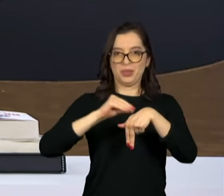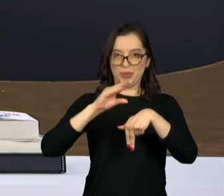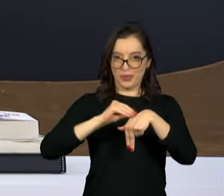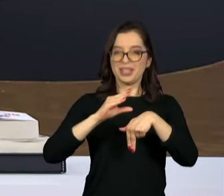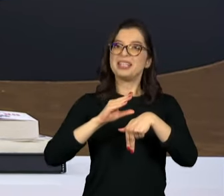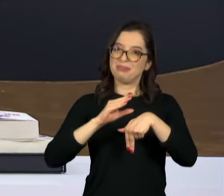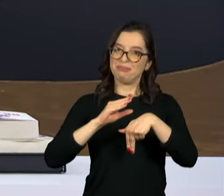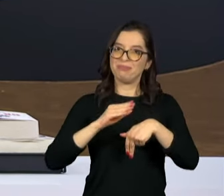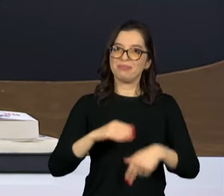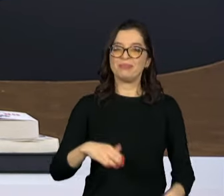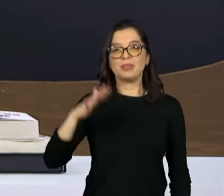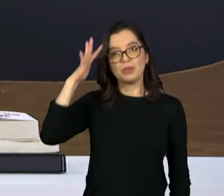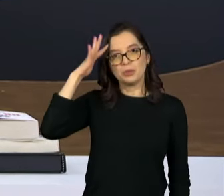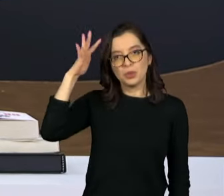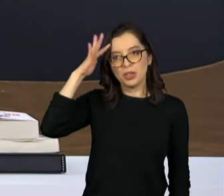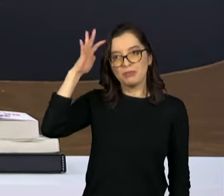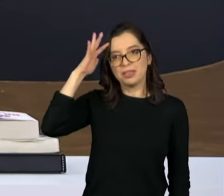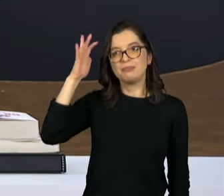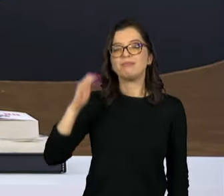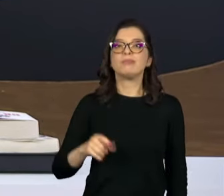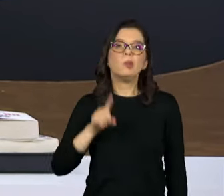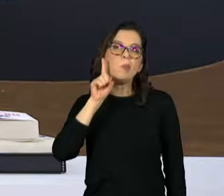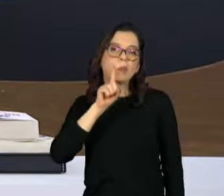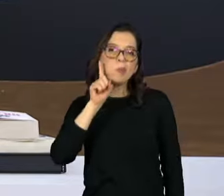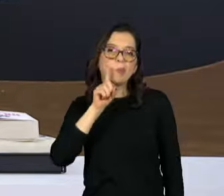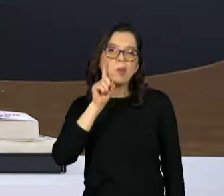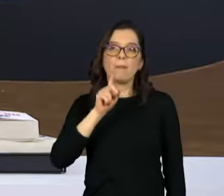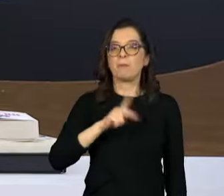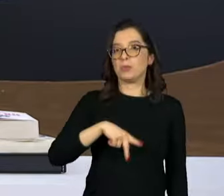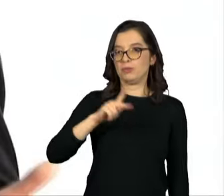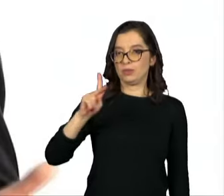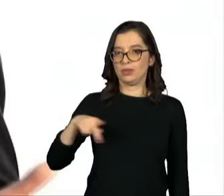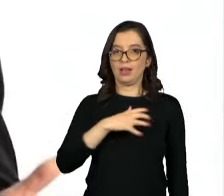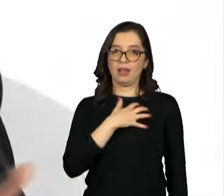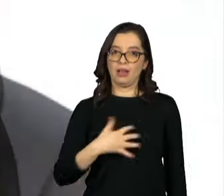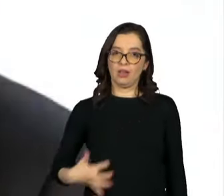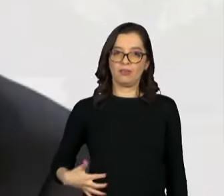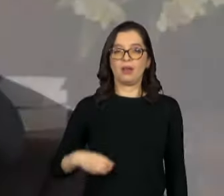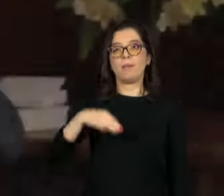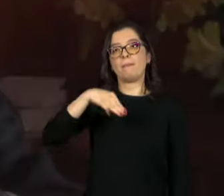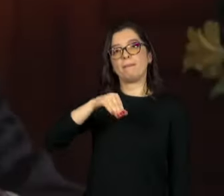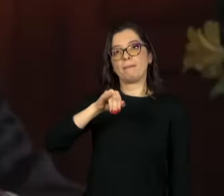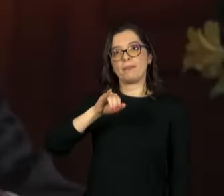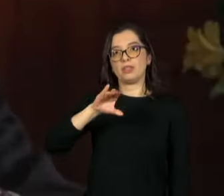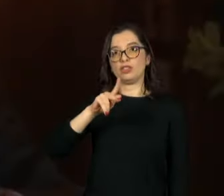filósofo norte-americano e professor de Harvard, Michael Sandel.